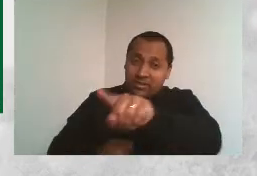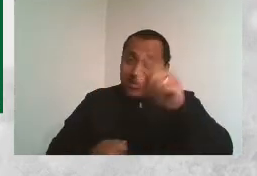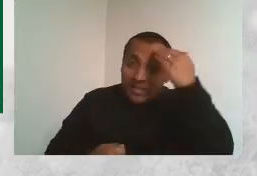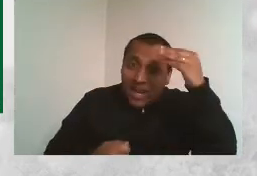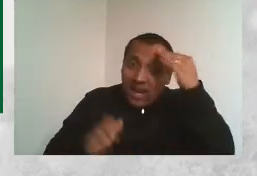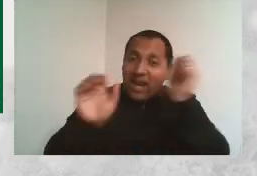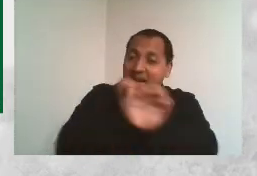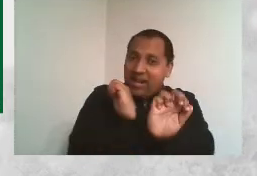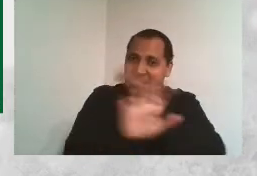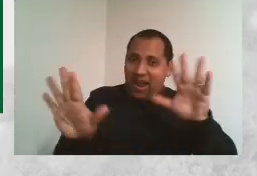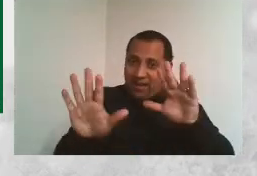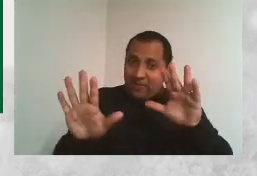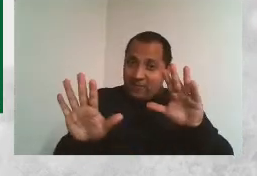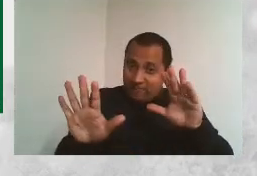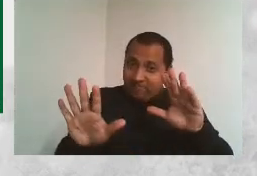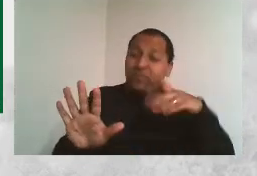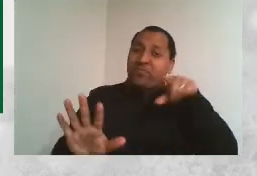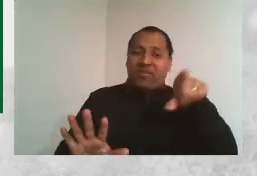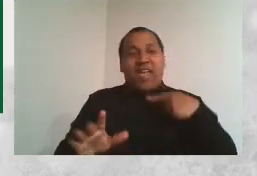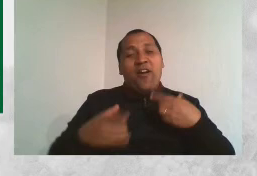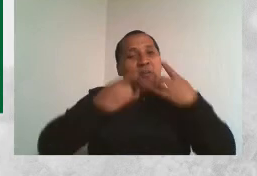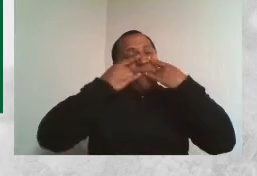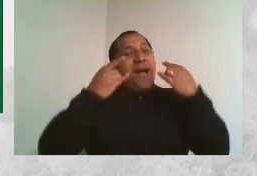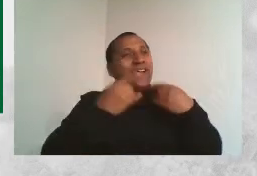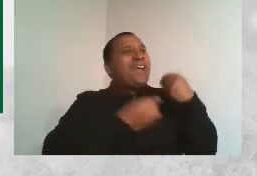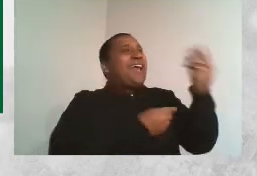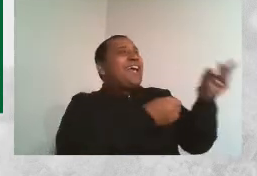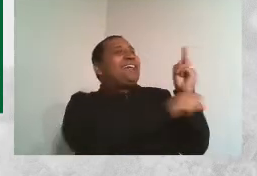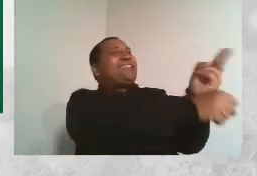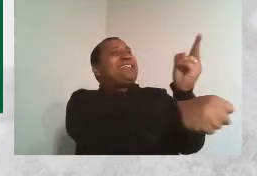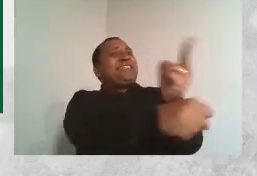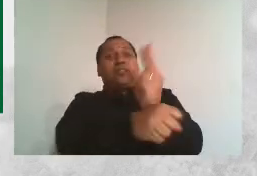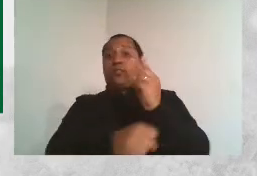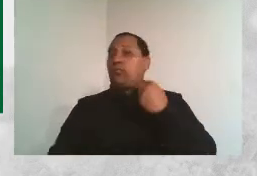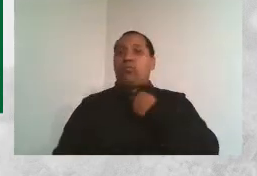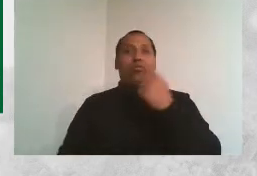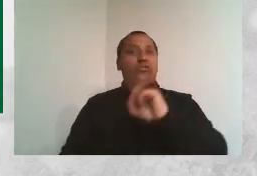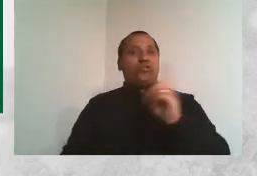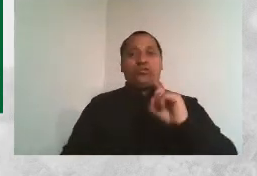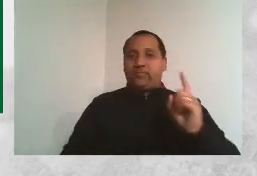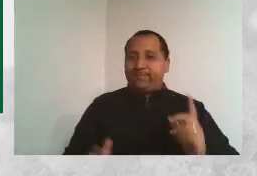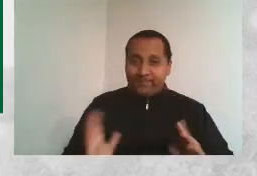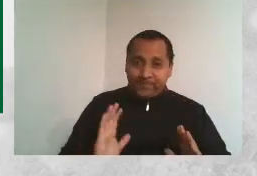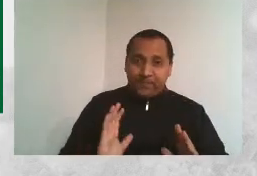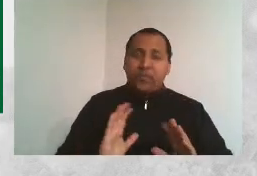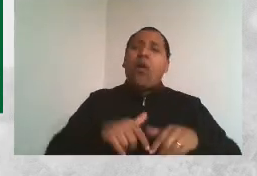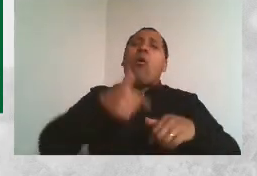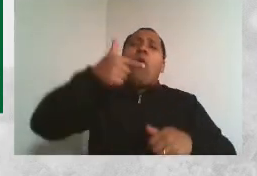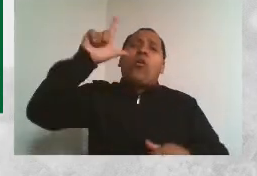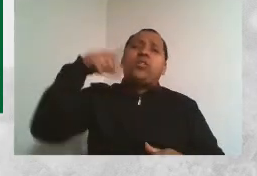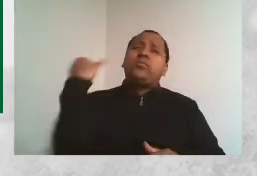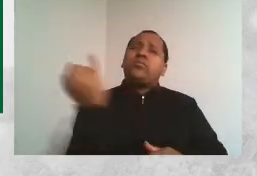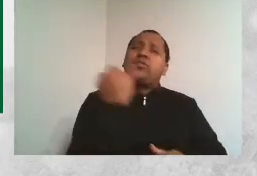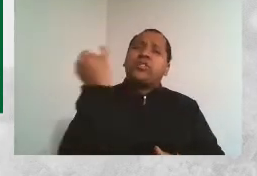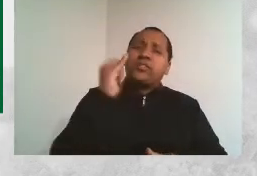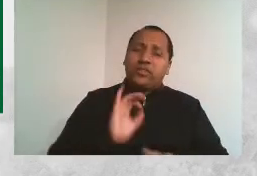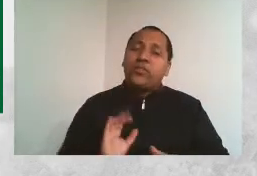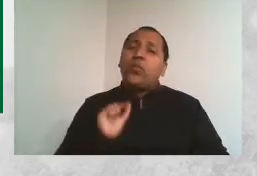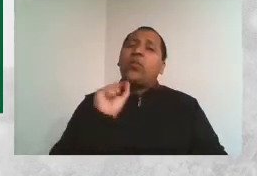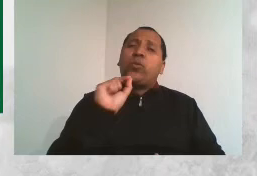ser compartilhada. Outra coisa que a gente tem que ter muito claro, que eu estou de